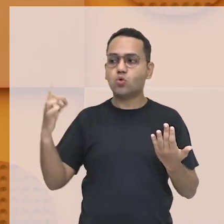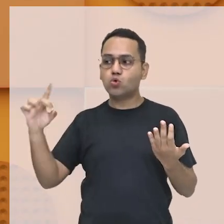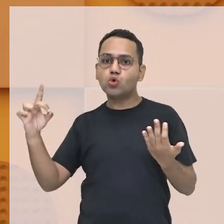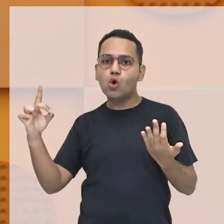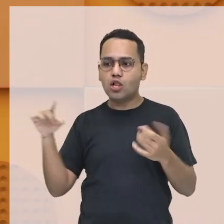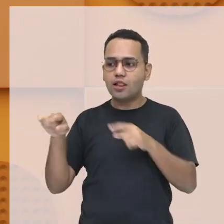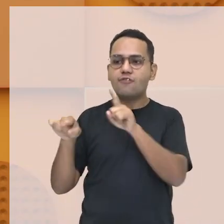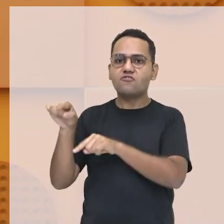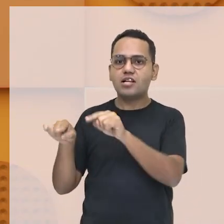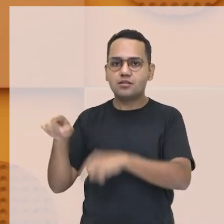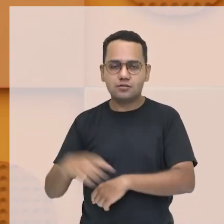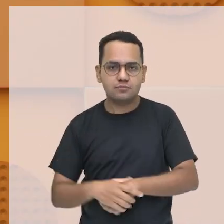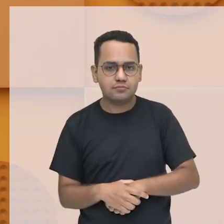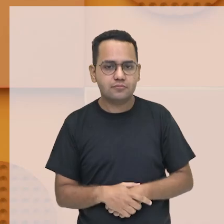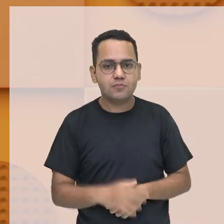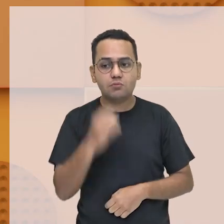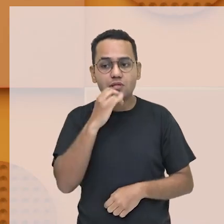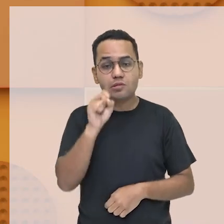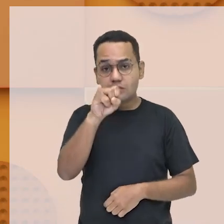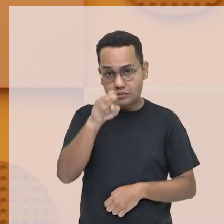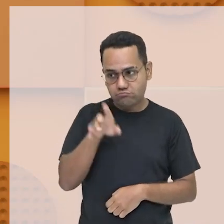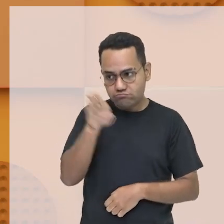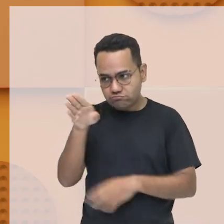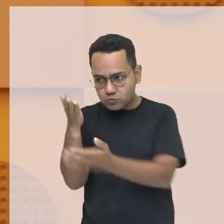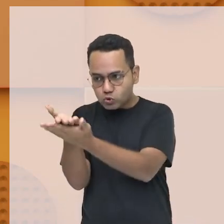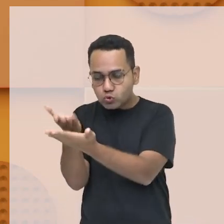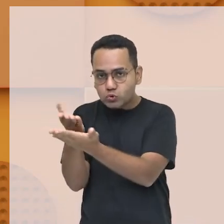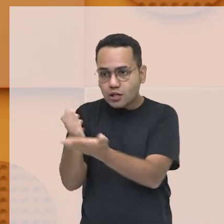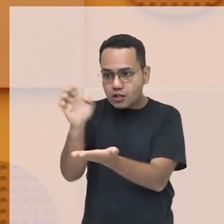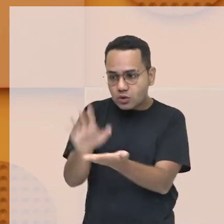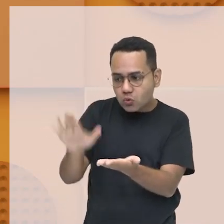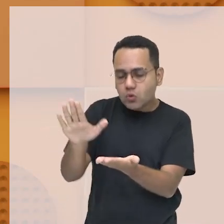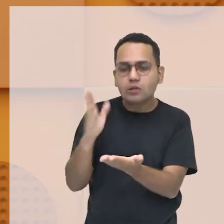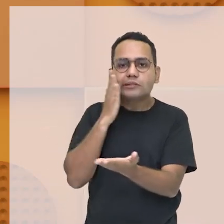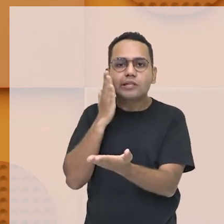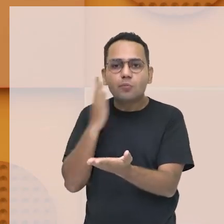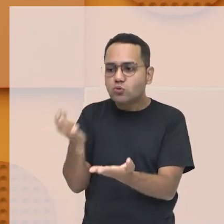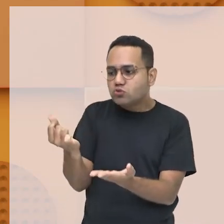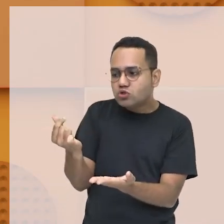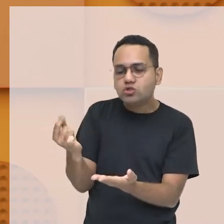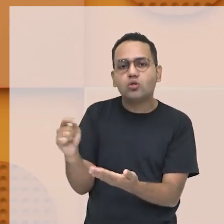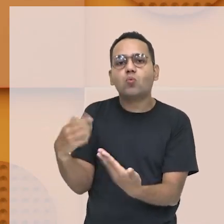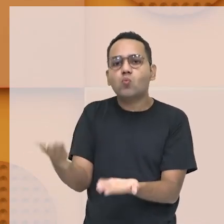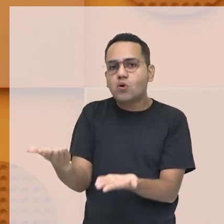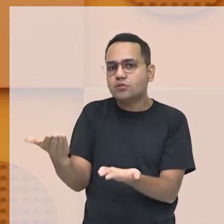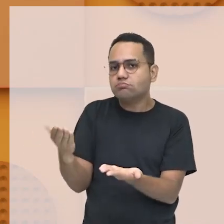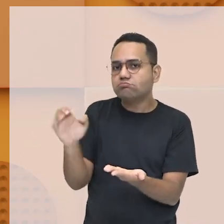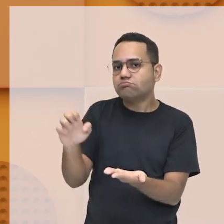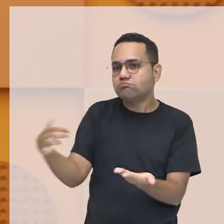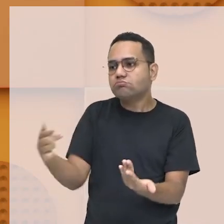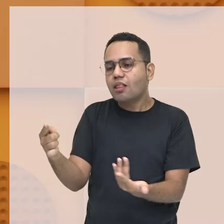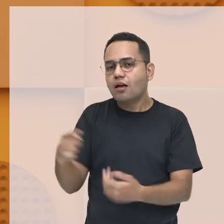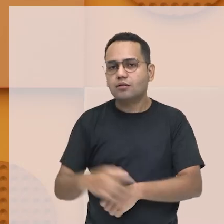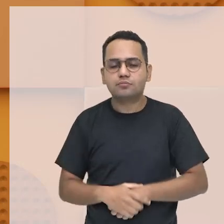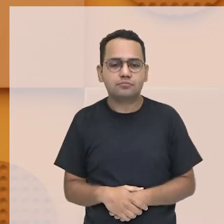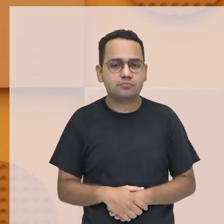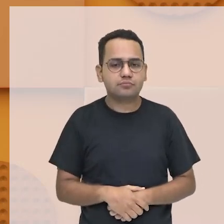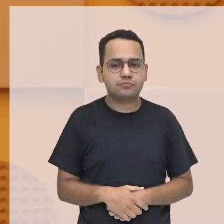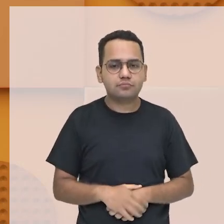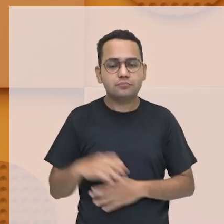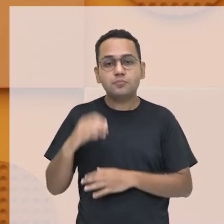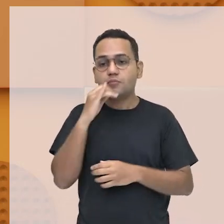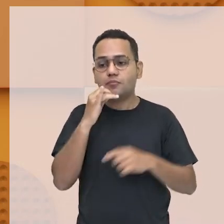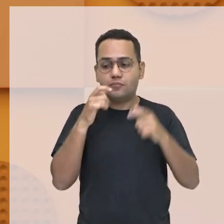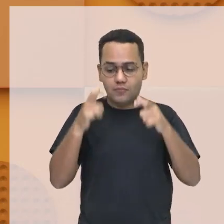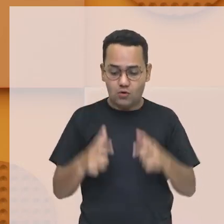por exemplo, vai estudar na Europa, saber o valor do euro e assim por diante. Então nós estamos aqui vivendo a economia local,